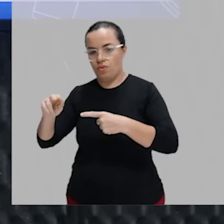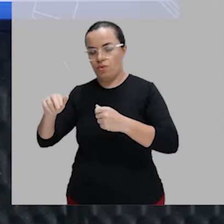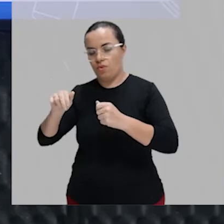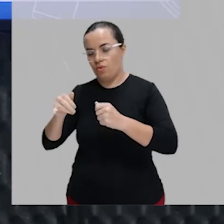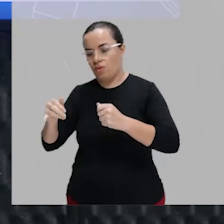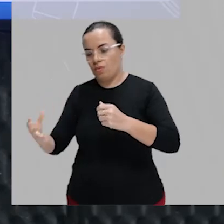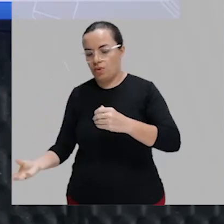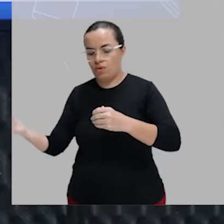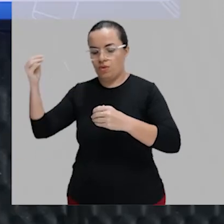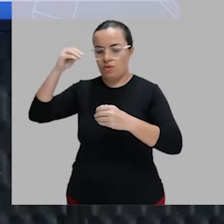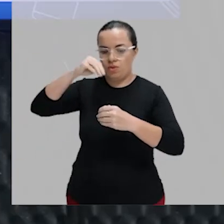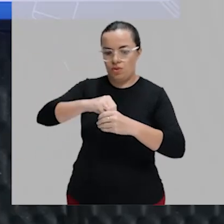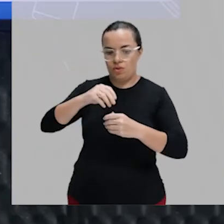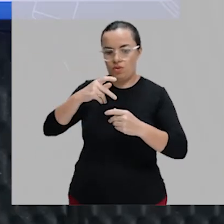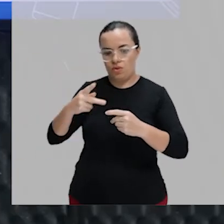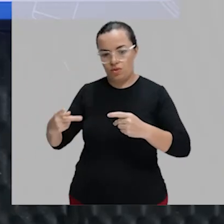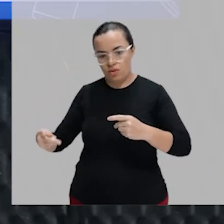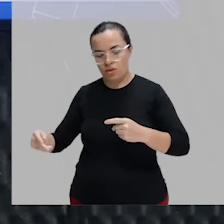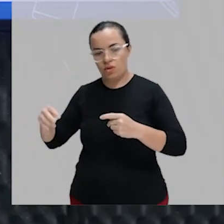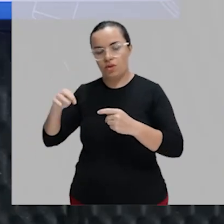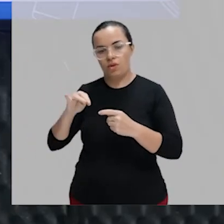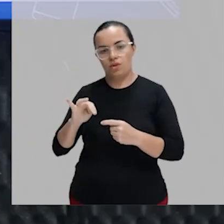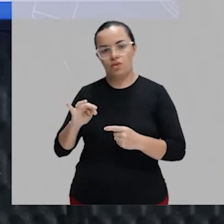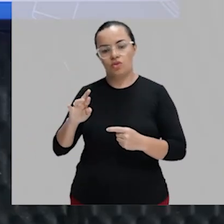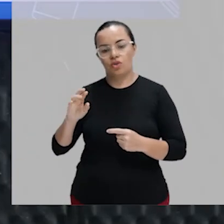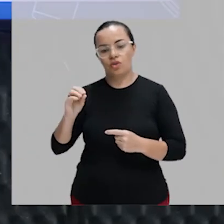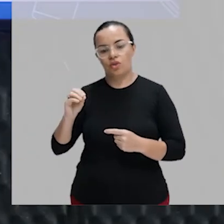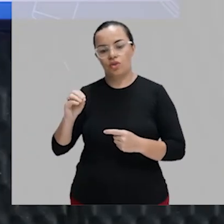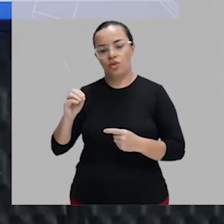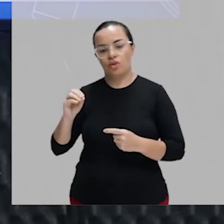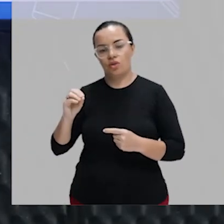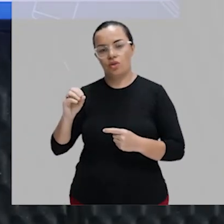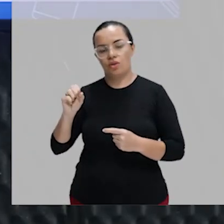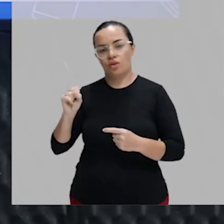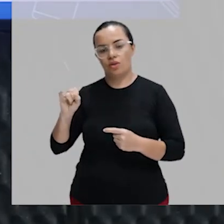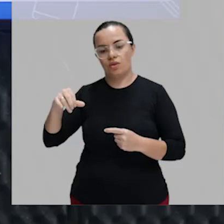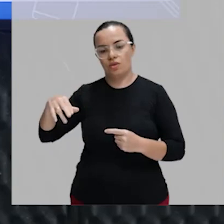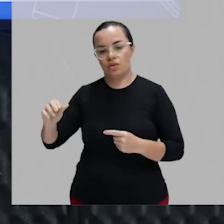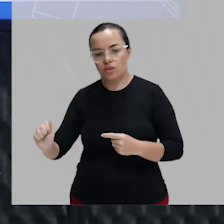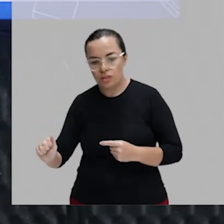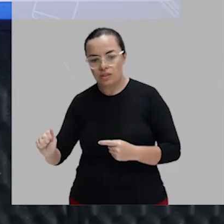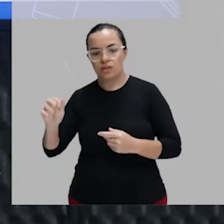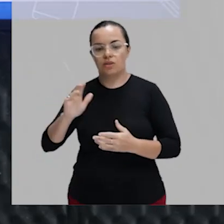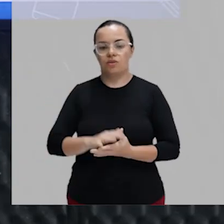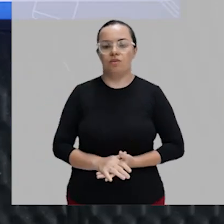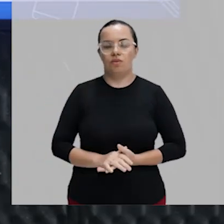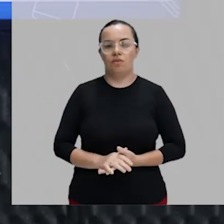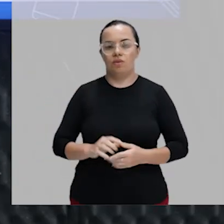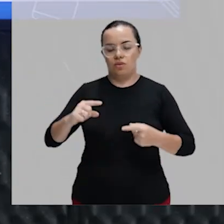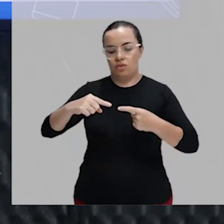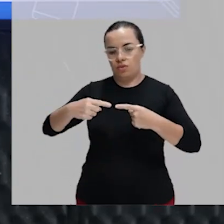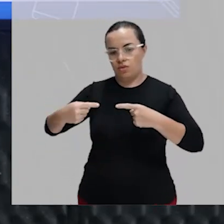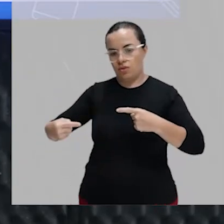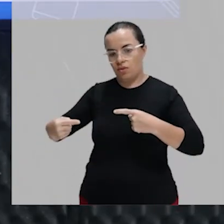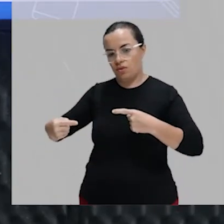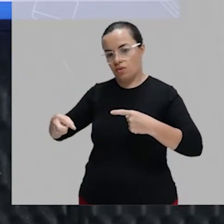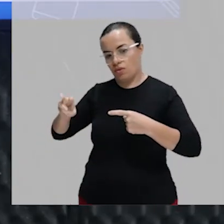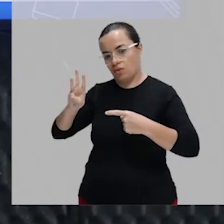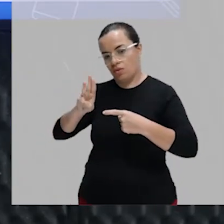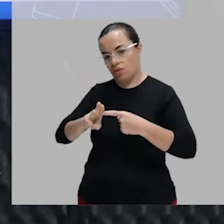aqui. O AU indica a adição de tirosina. O códon